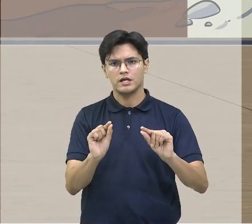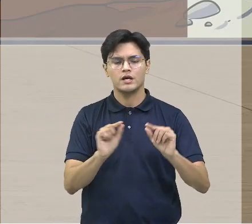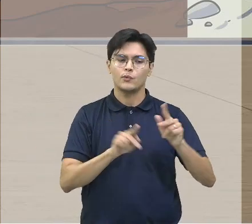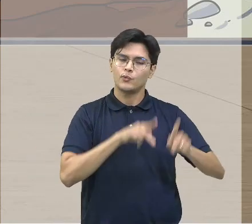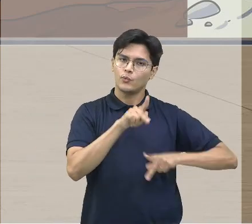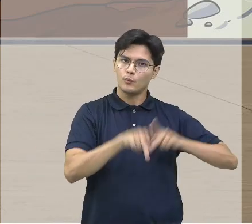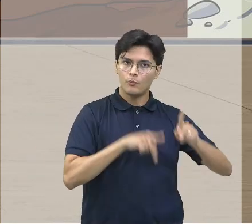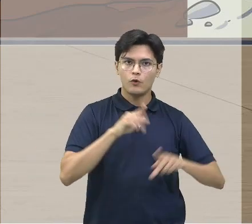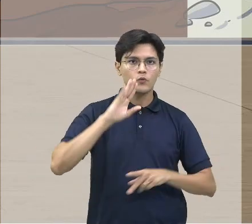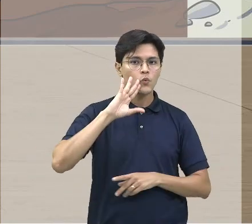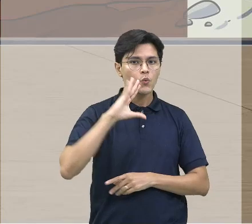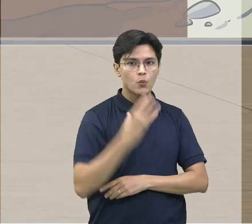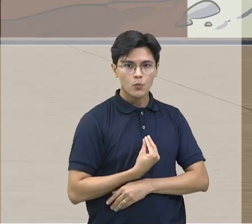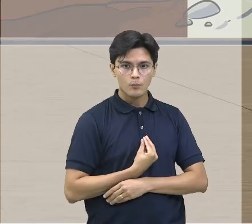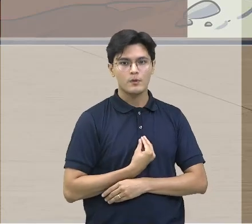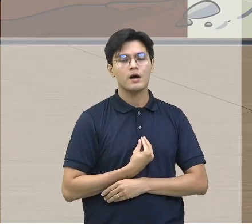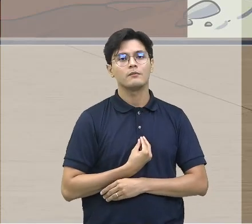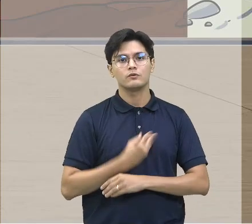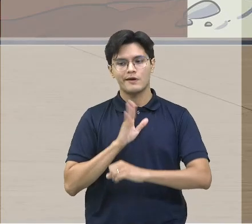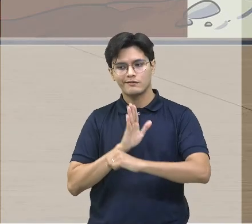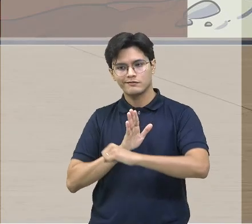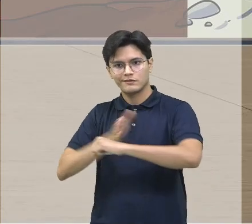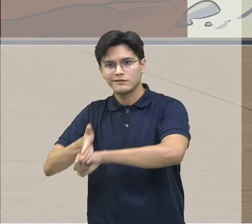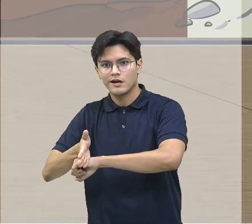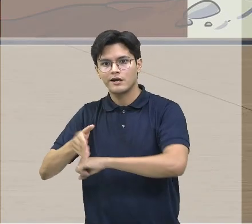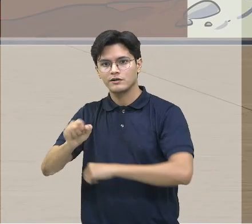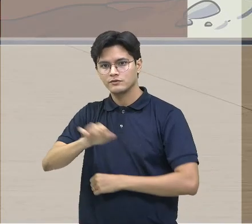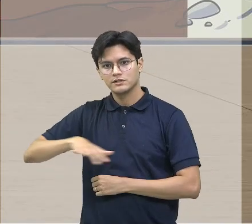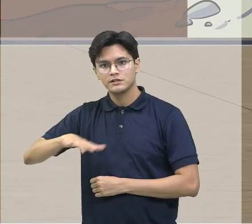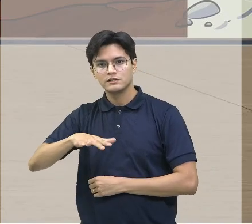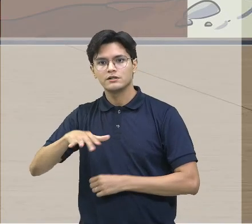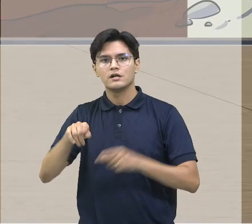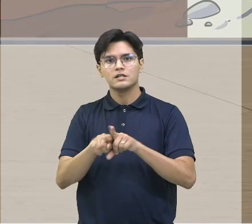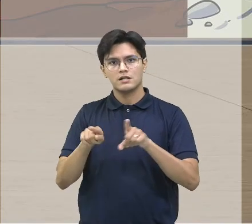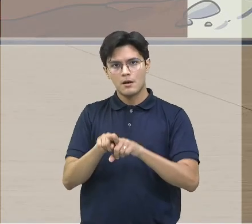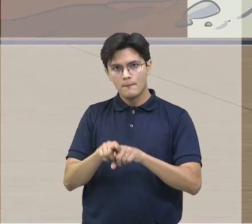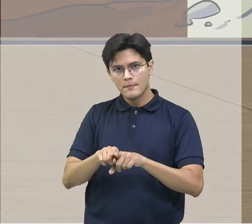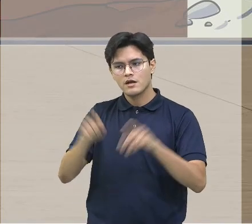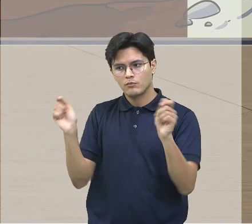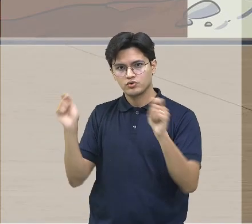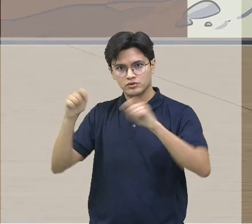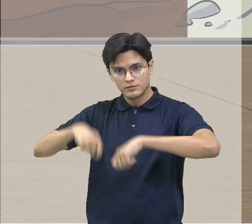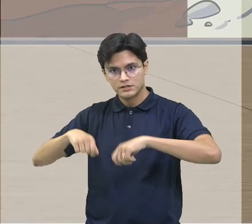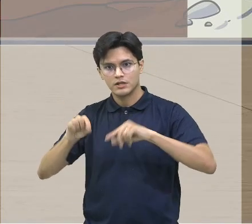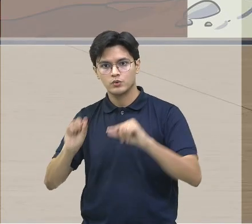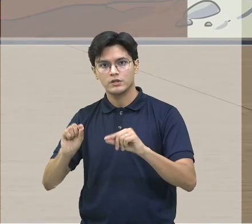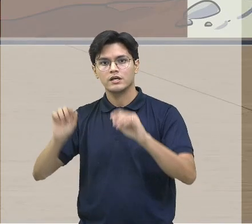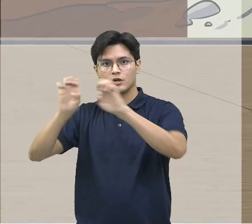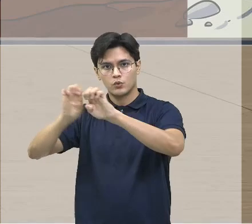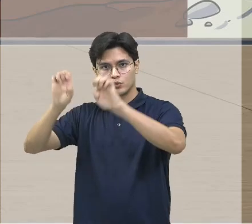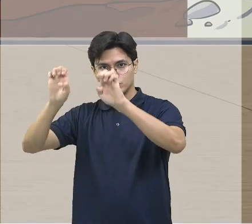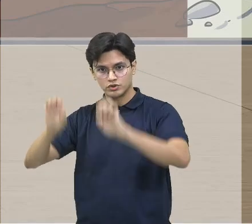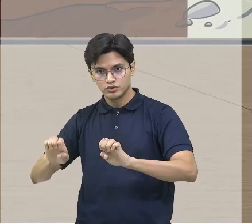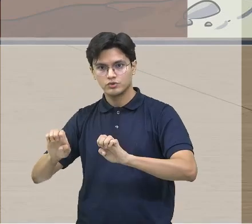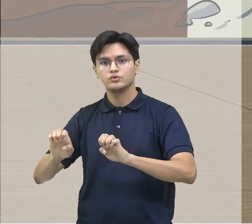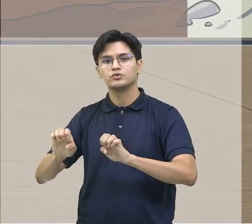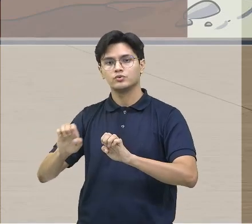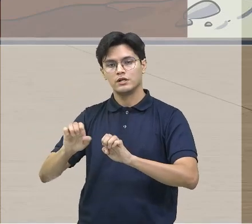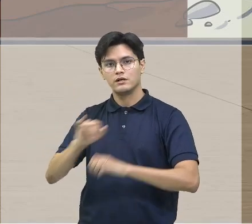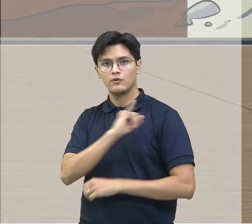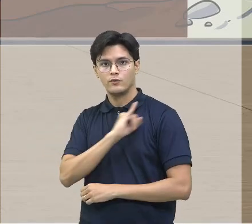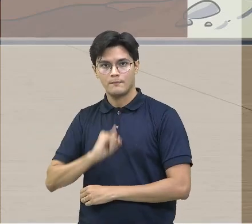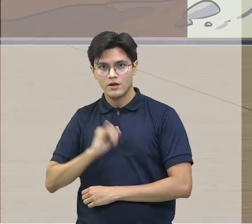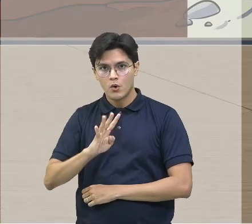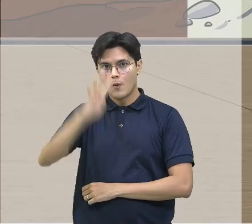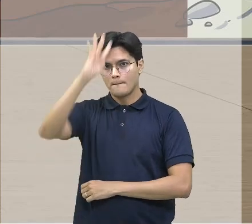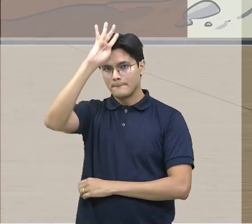chegaram a adentrar esse território e também contribuíram de forma muito grande para a queda da estrutura até então conhecida como Império Romano,